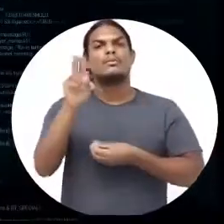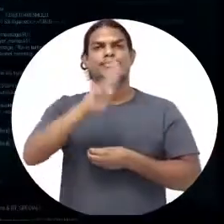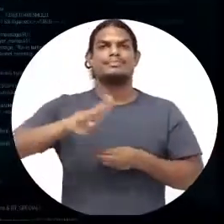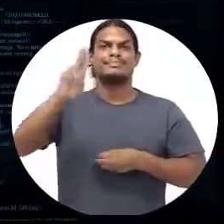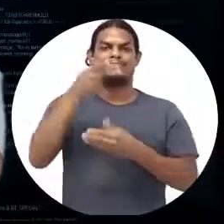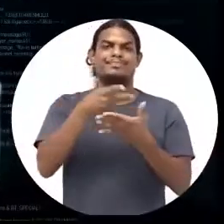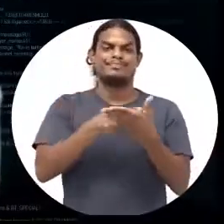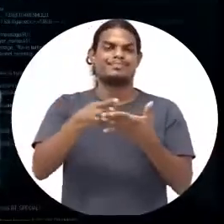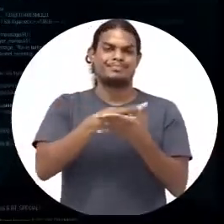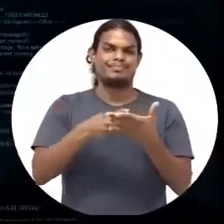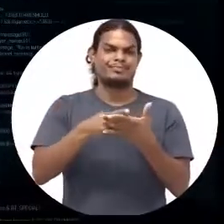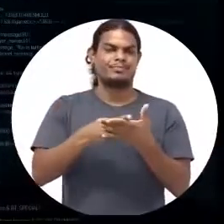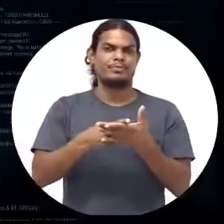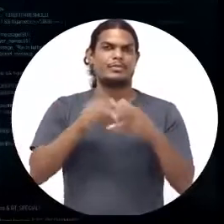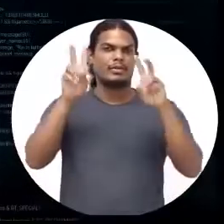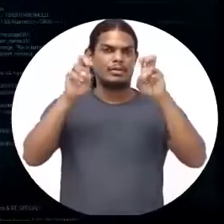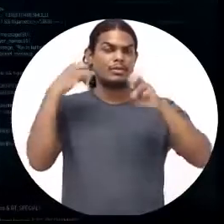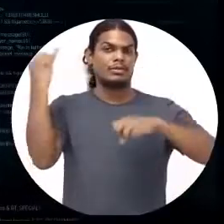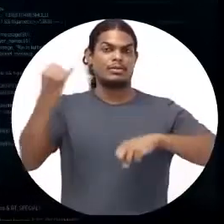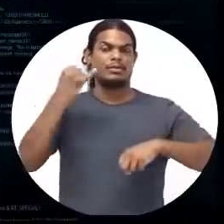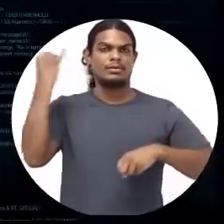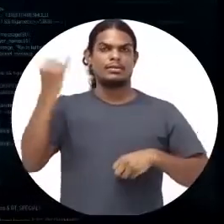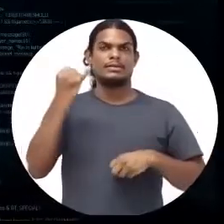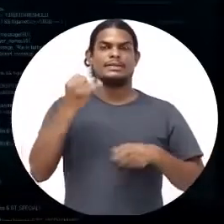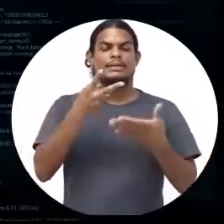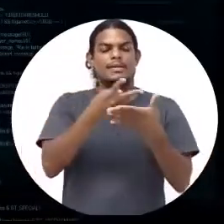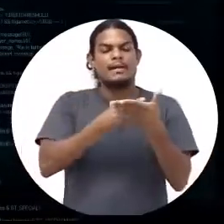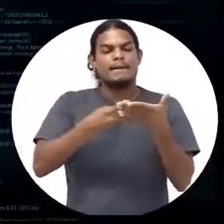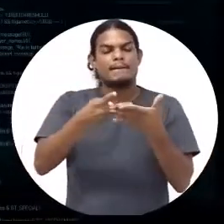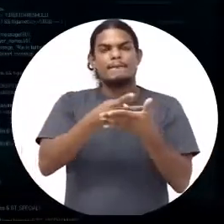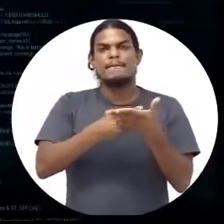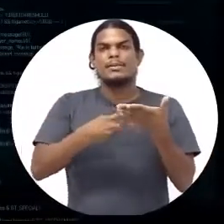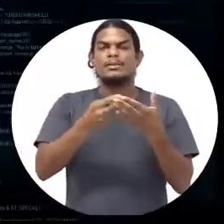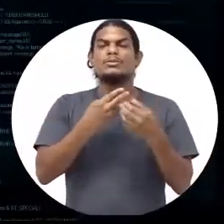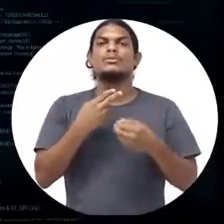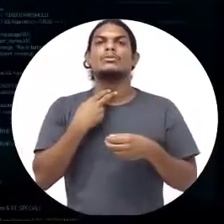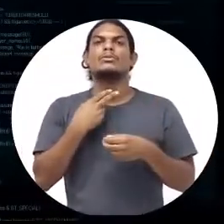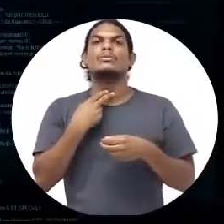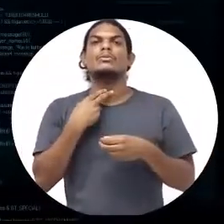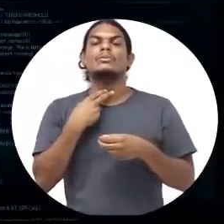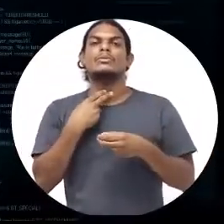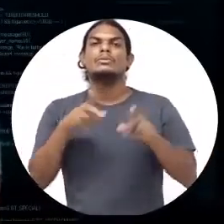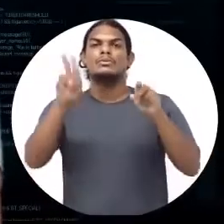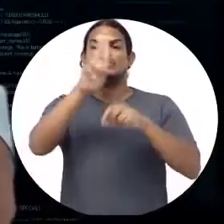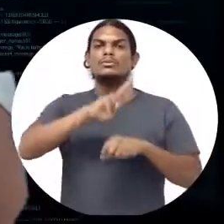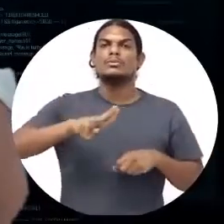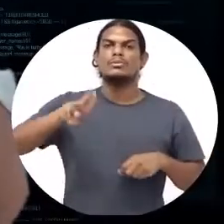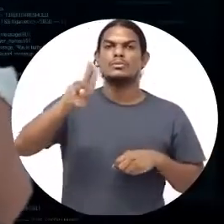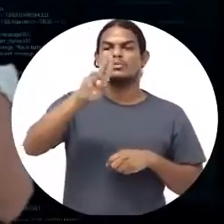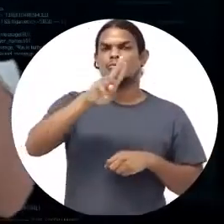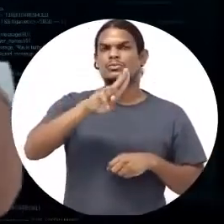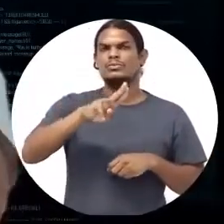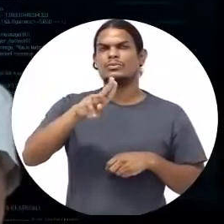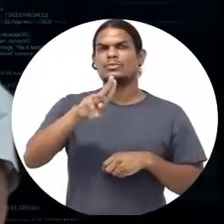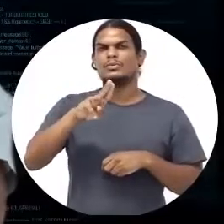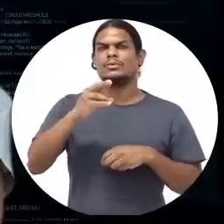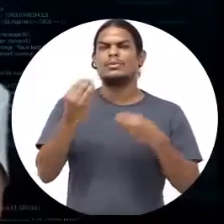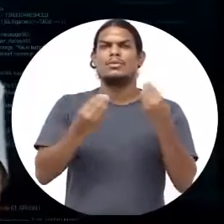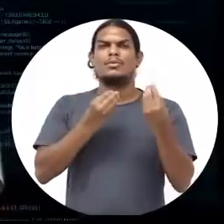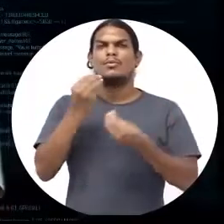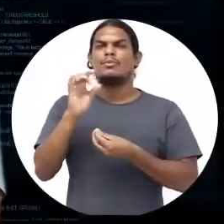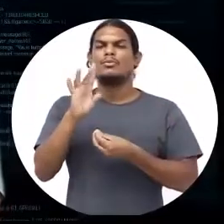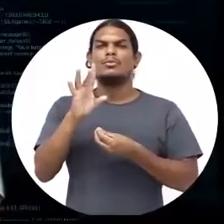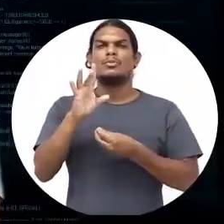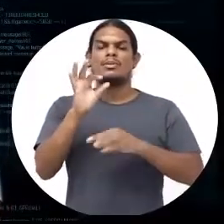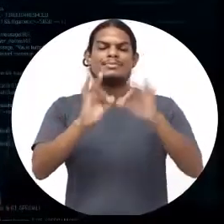uma observação muito importante. A imagem, ela não pode ser colocada como alegoria